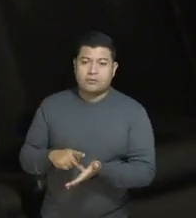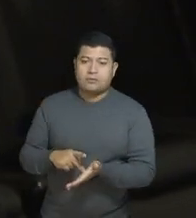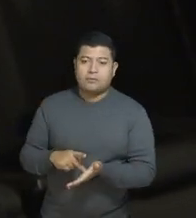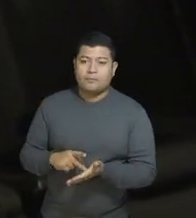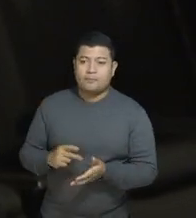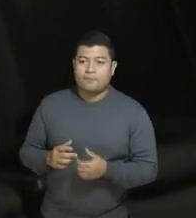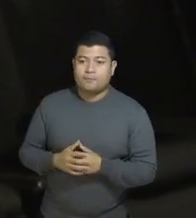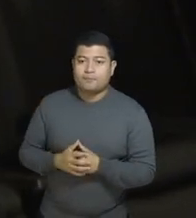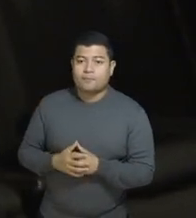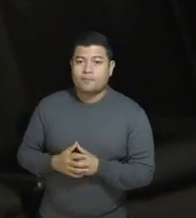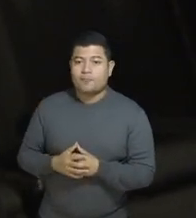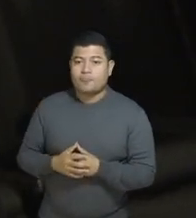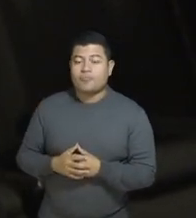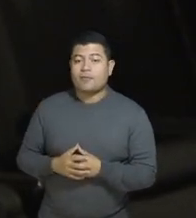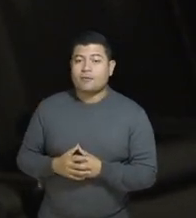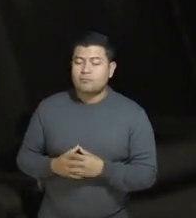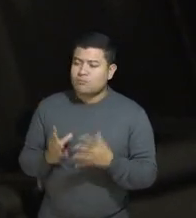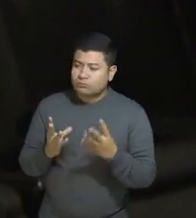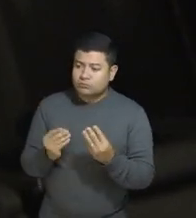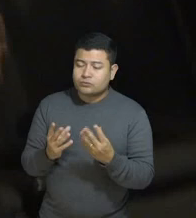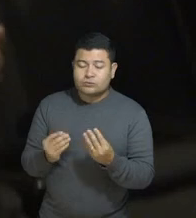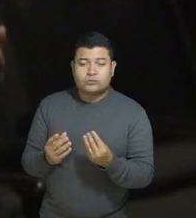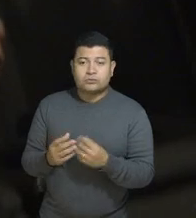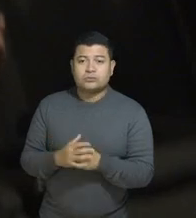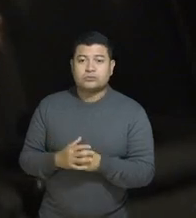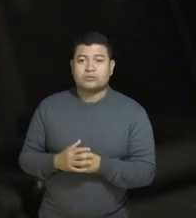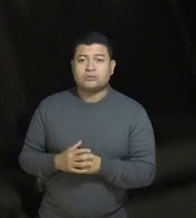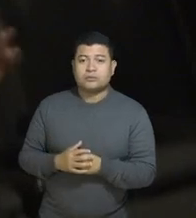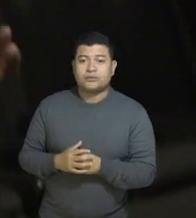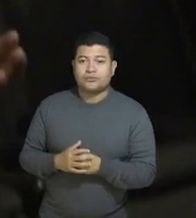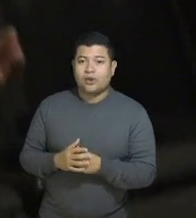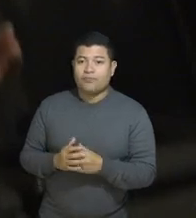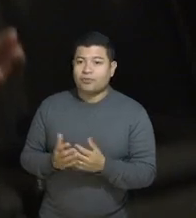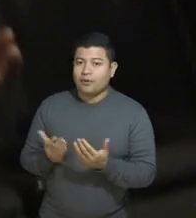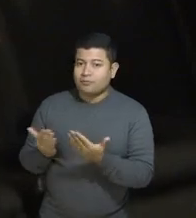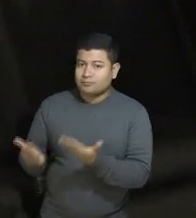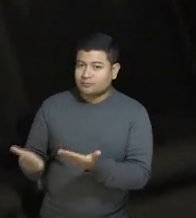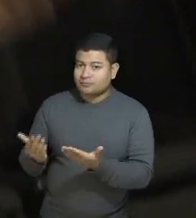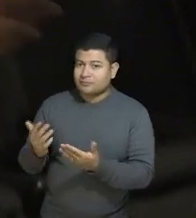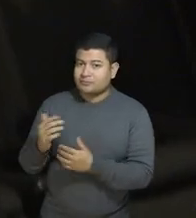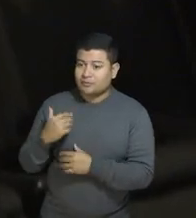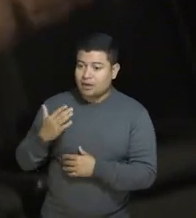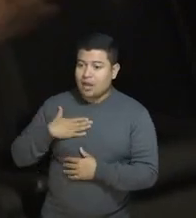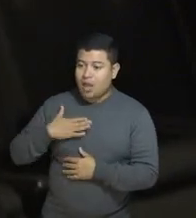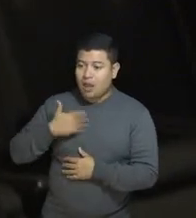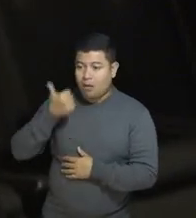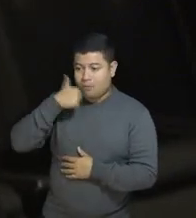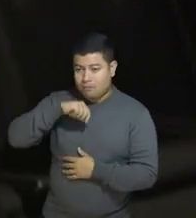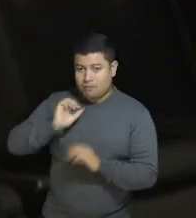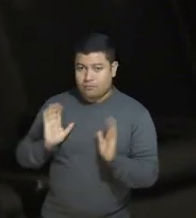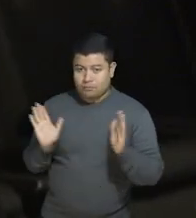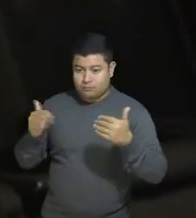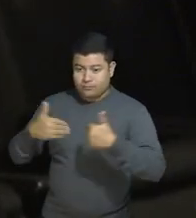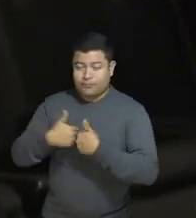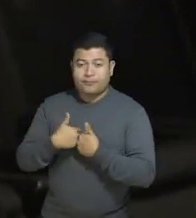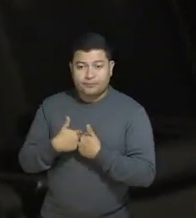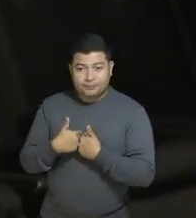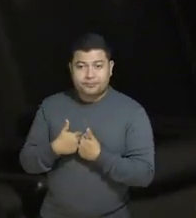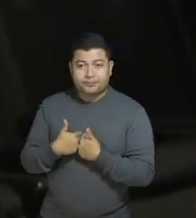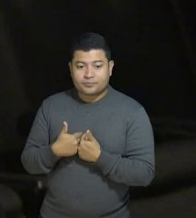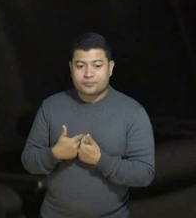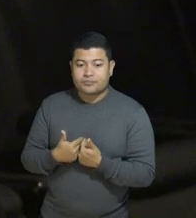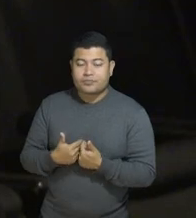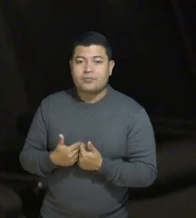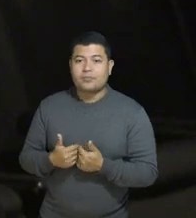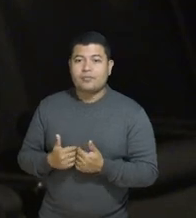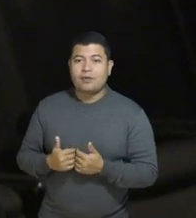Mas muito, muito, muito. E eu costumo, também sou mãe de autista, que também veio completo, né? E eu costumo dizer,